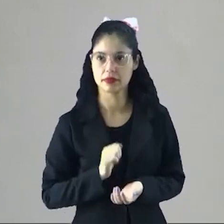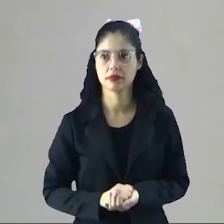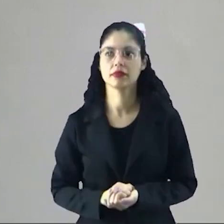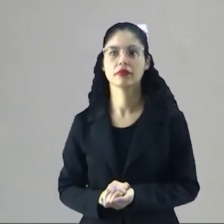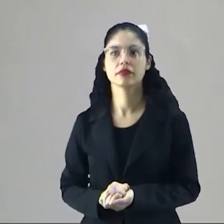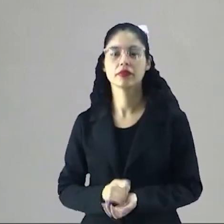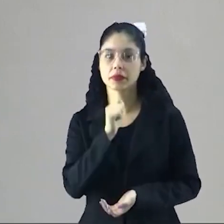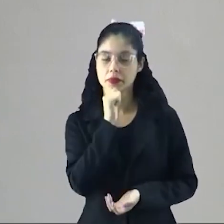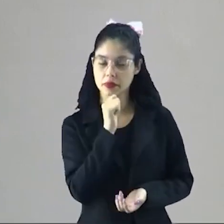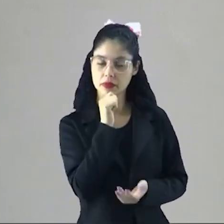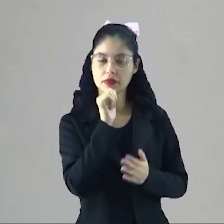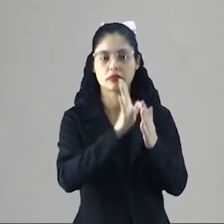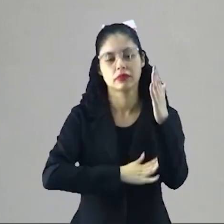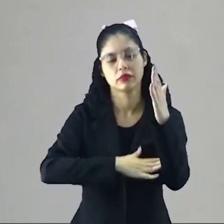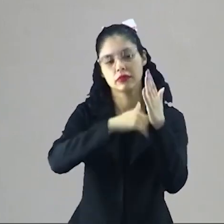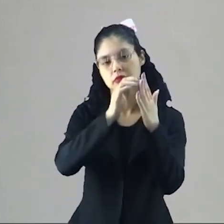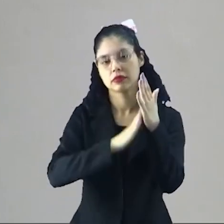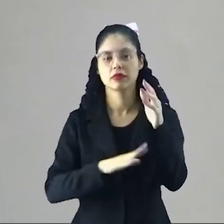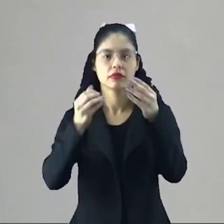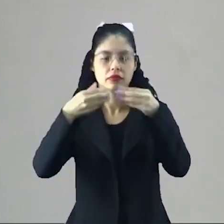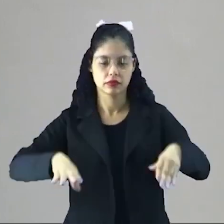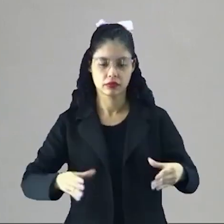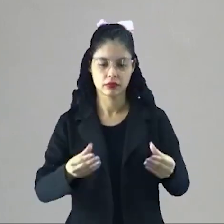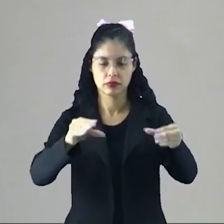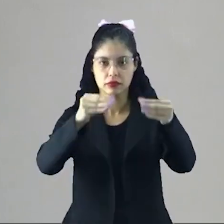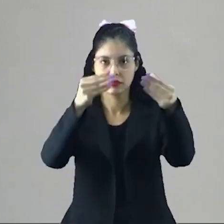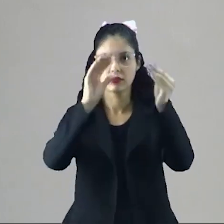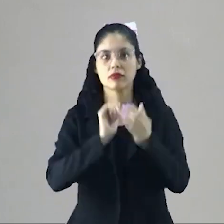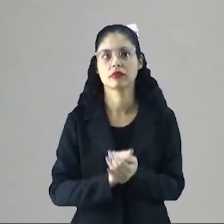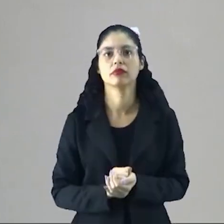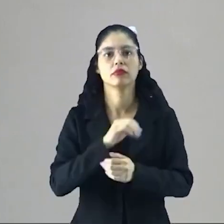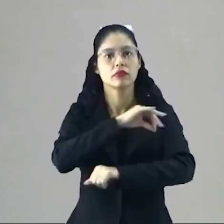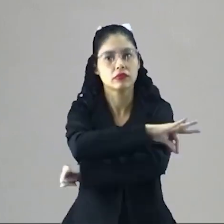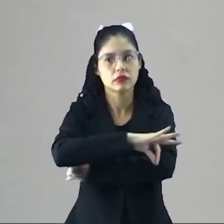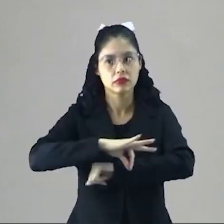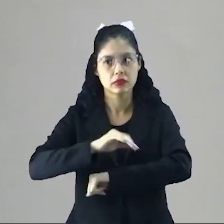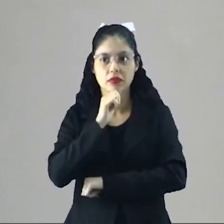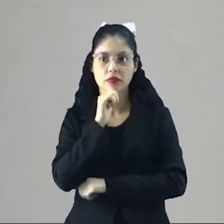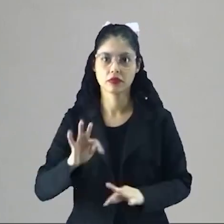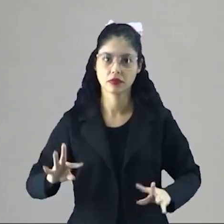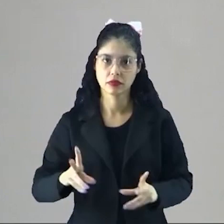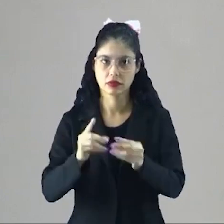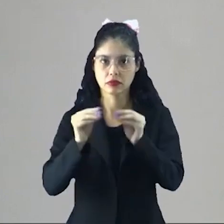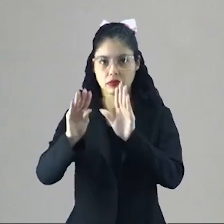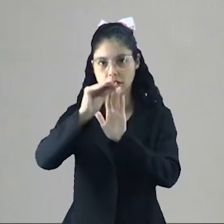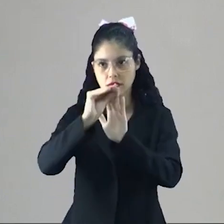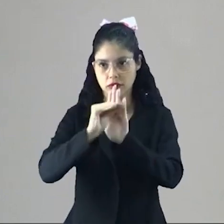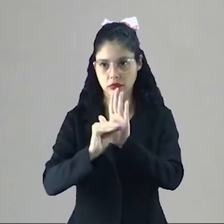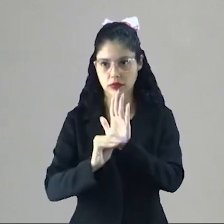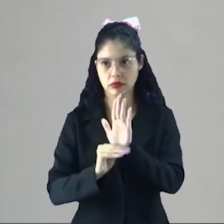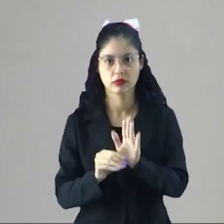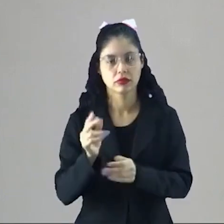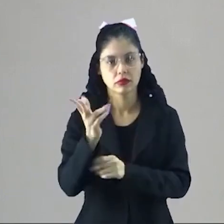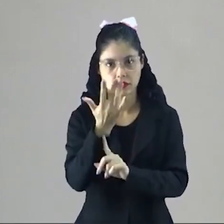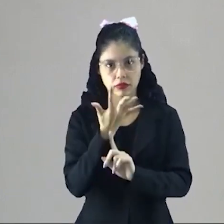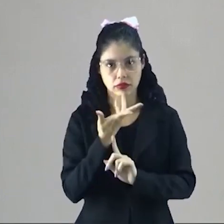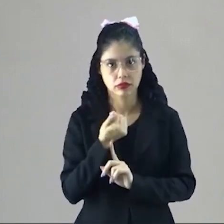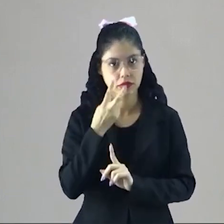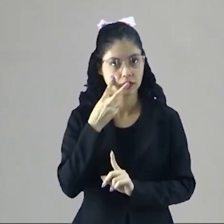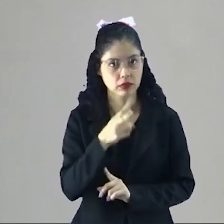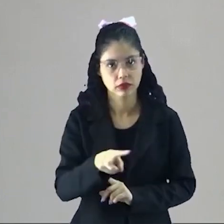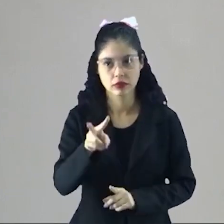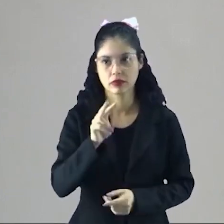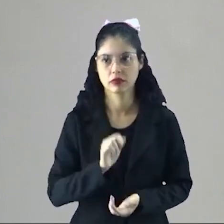fotografia, além das pinturas, esculturas, arquiteturas, tudo isso se enquadra em artes visuais. E aí eu trouxe